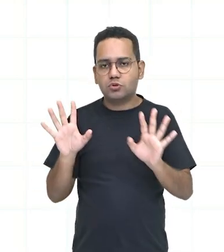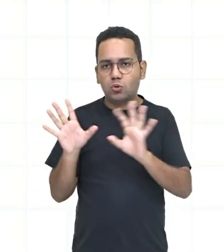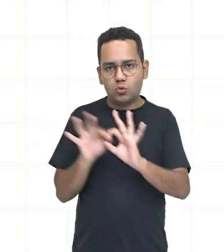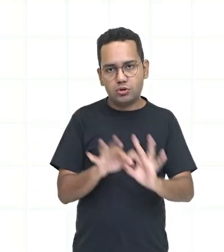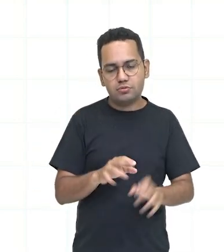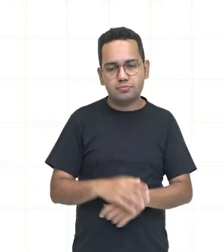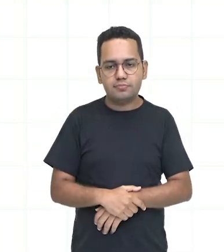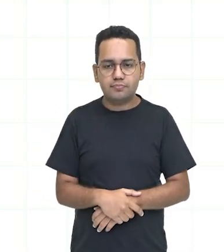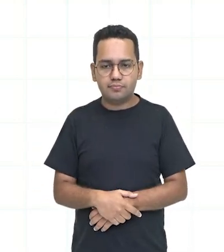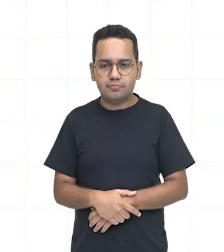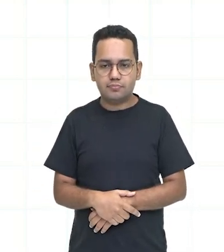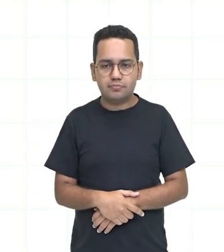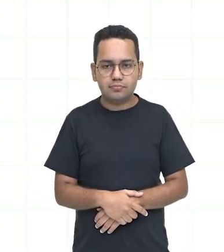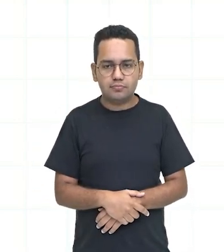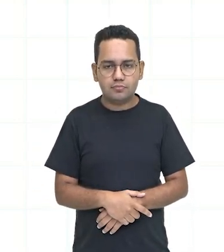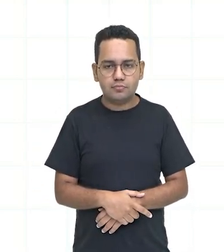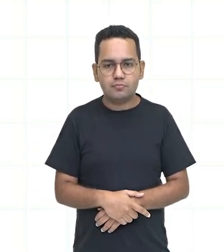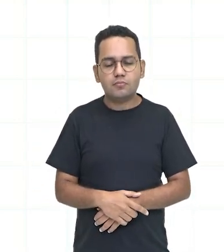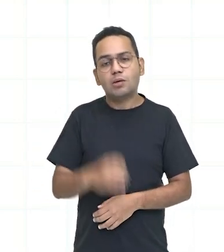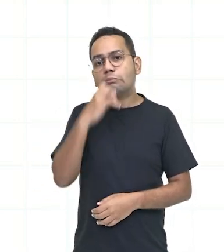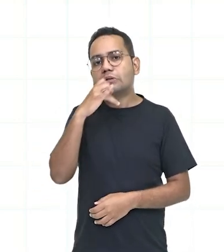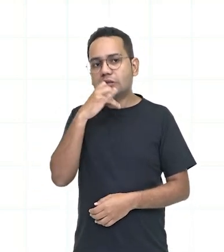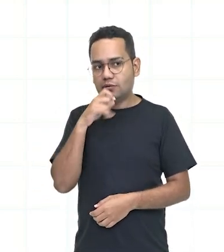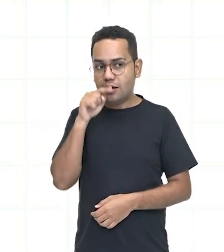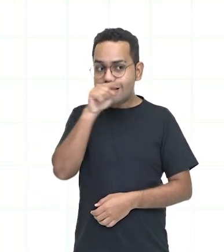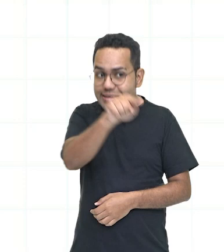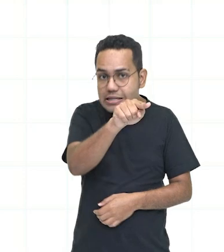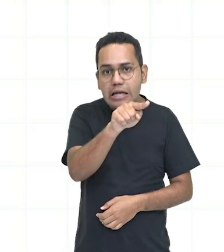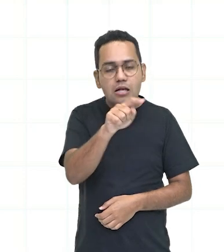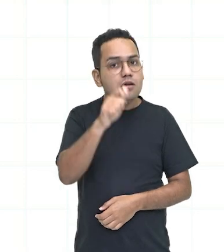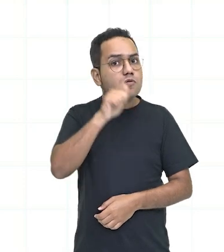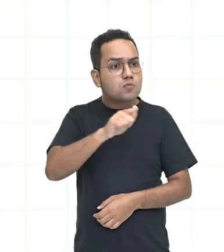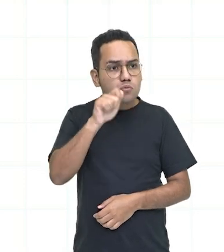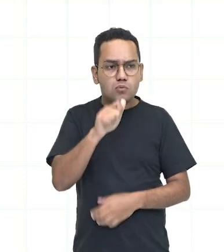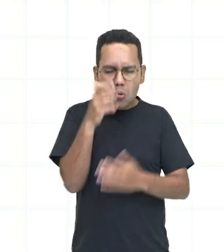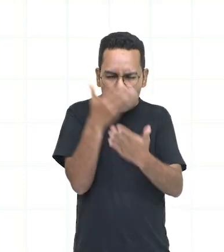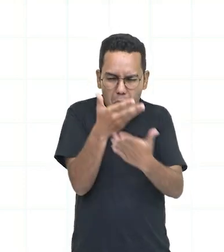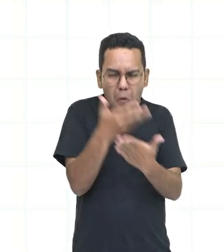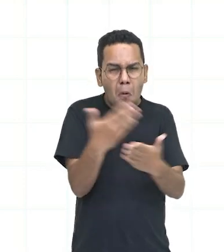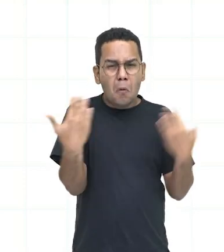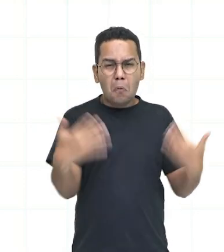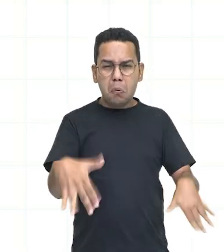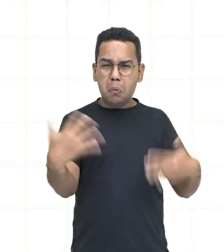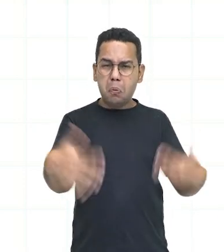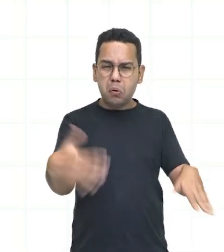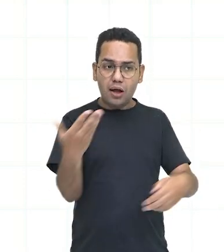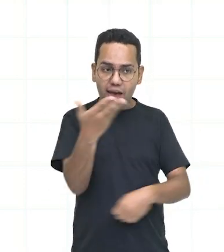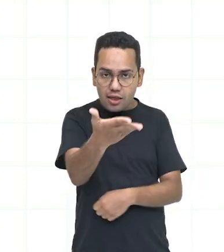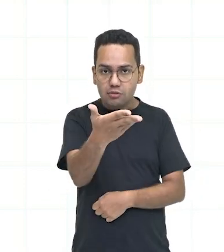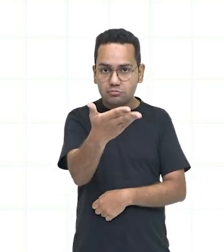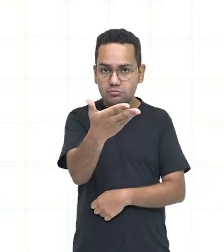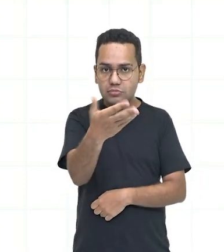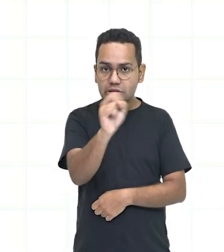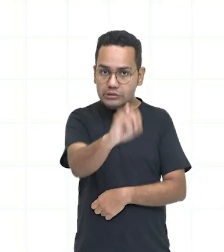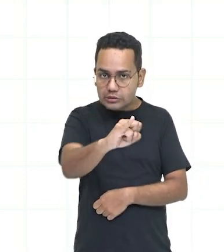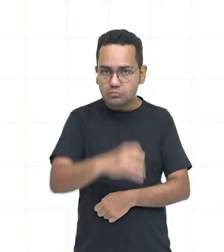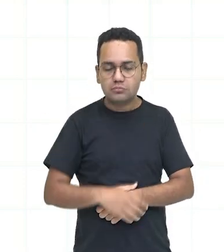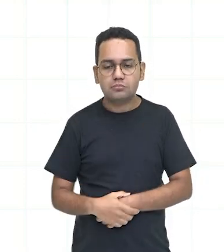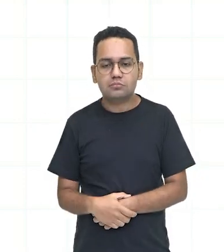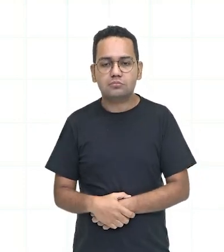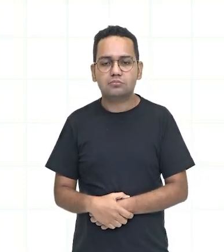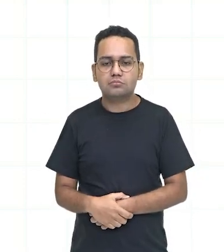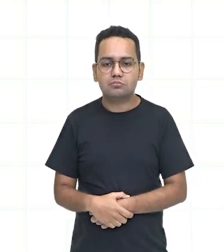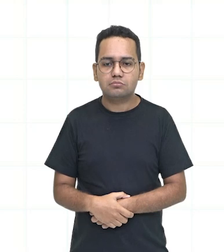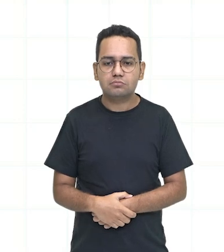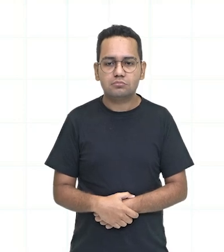aqui, if she studies hard, se ela estudar muito, pesado, né? A gente raramente diz se ela estudar pesado. Então, a tradução ficaria